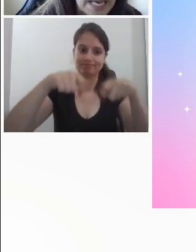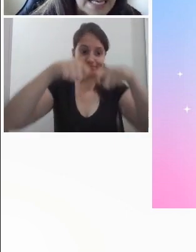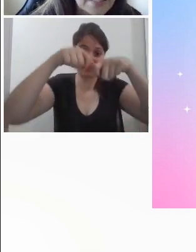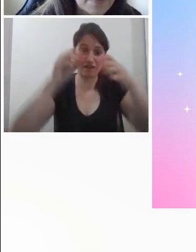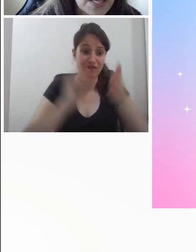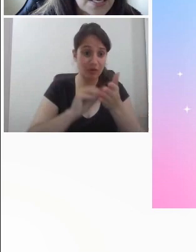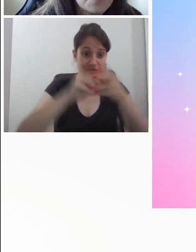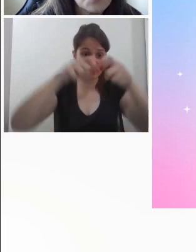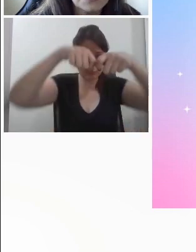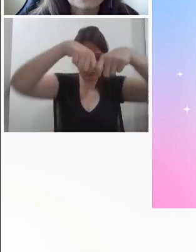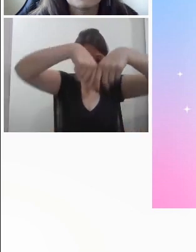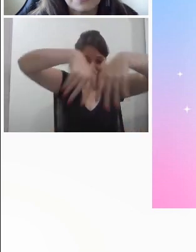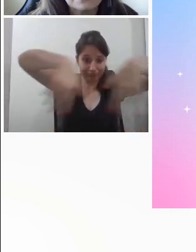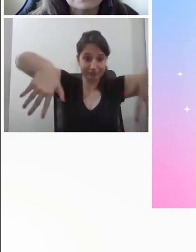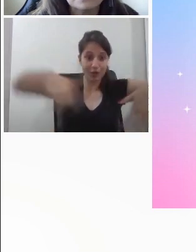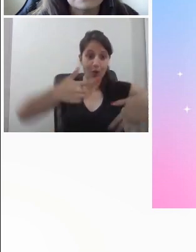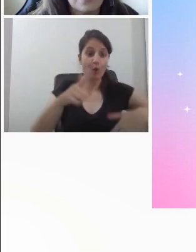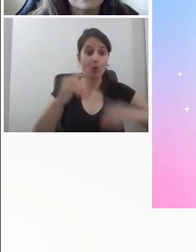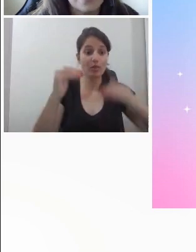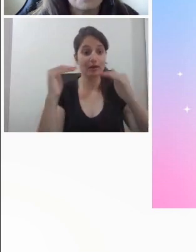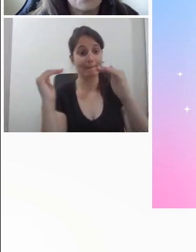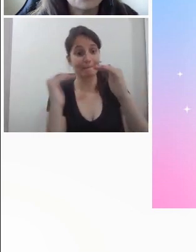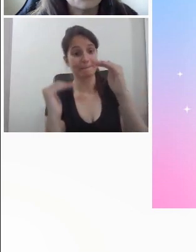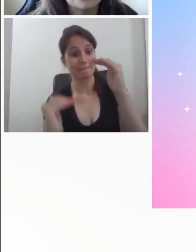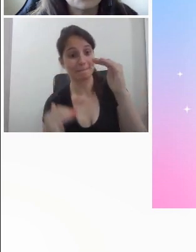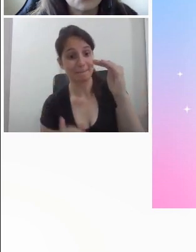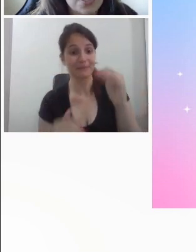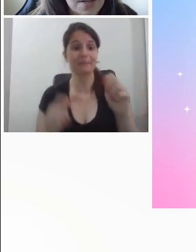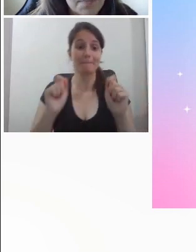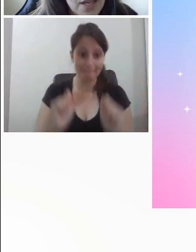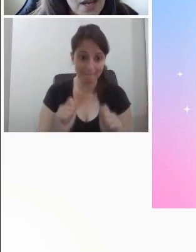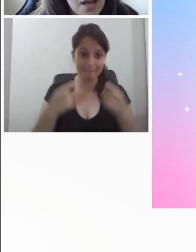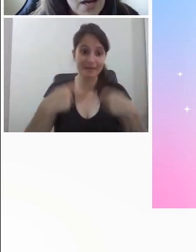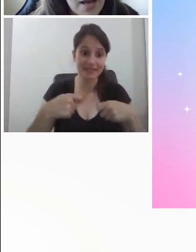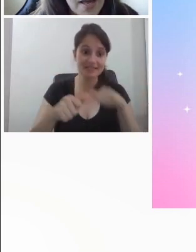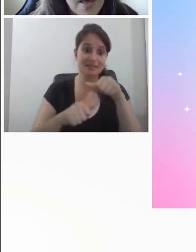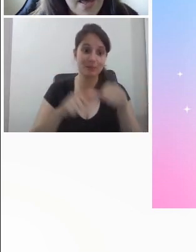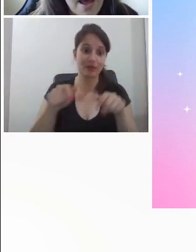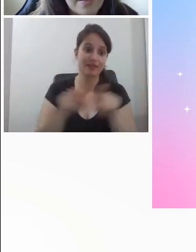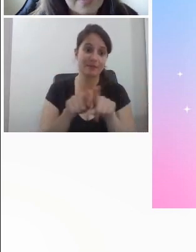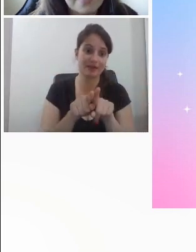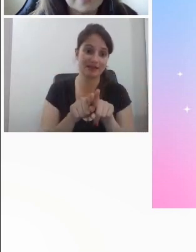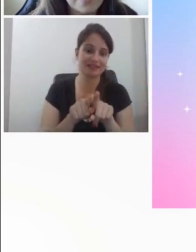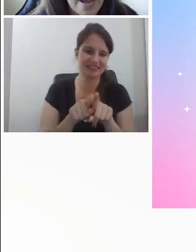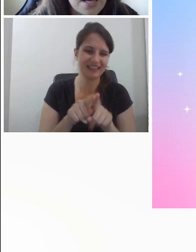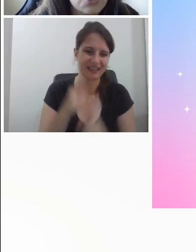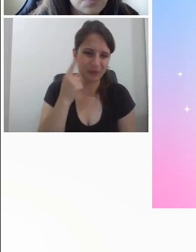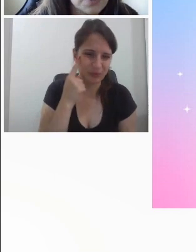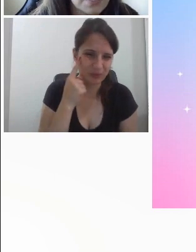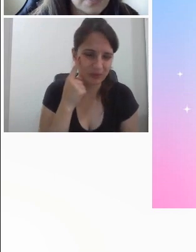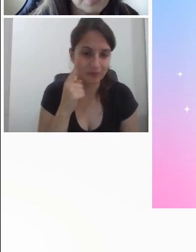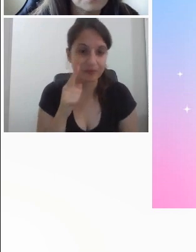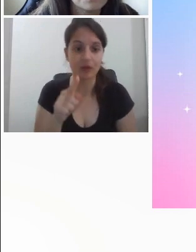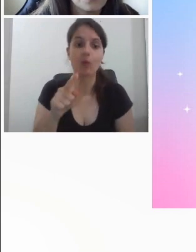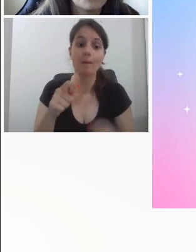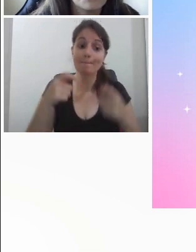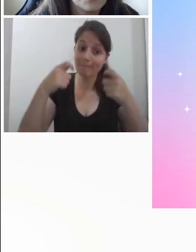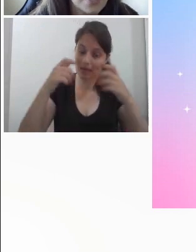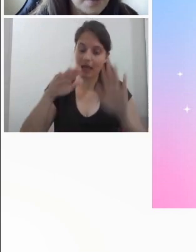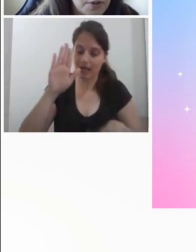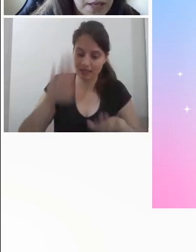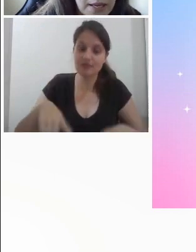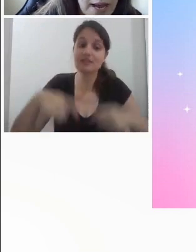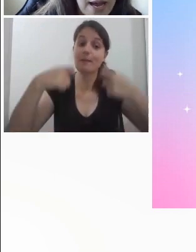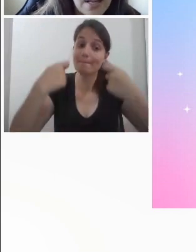não acontece muitas vezes até pode existir eh a necessidade de mudança